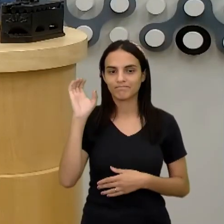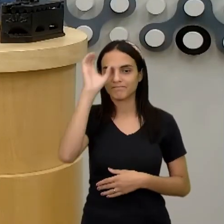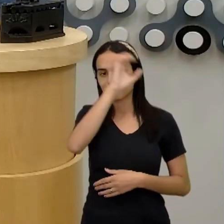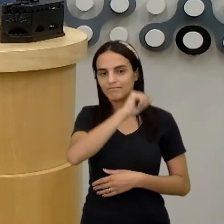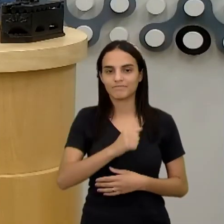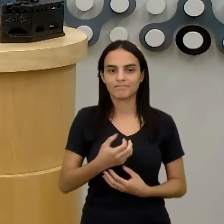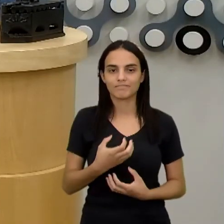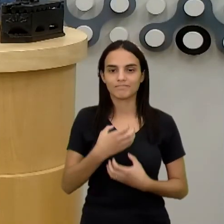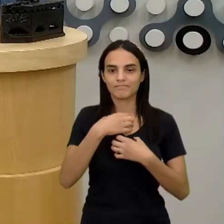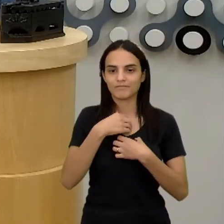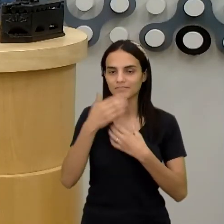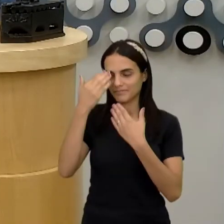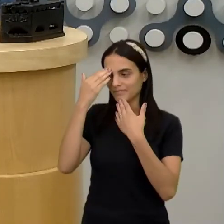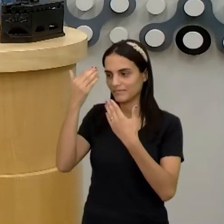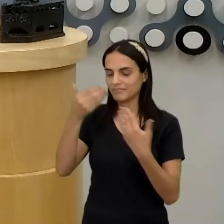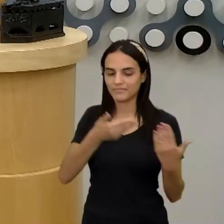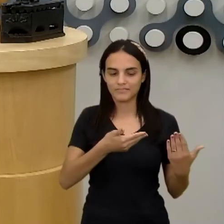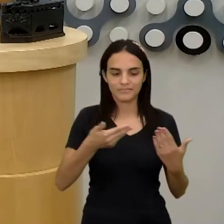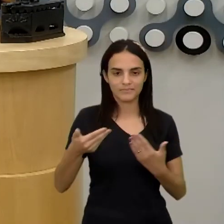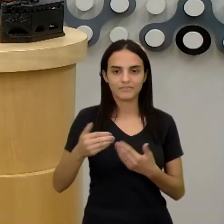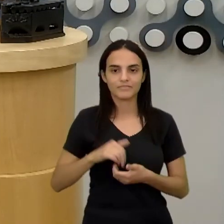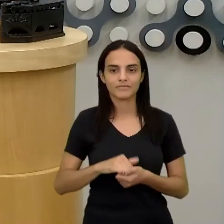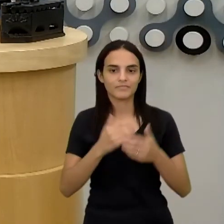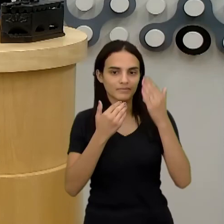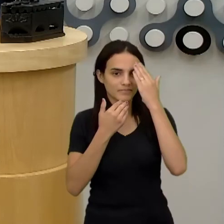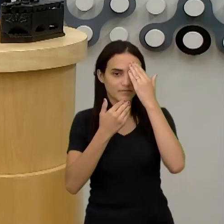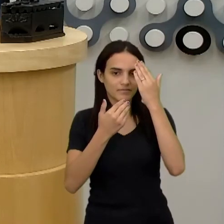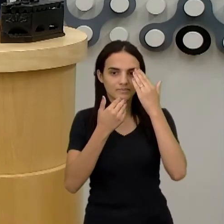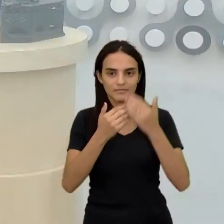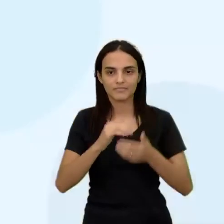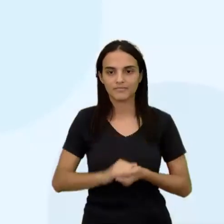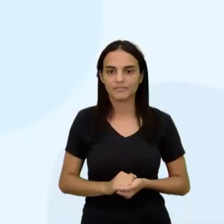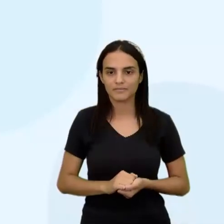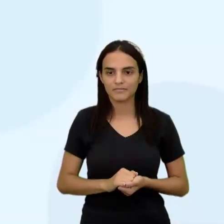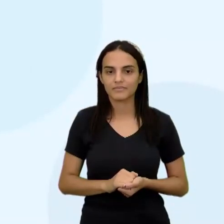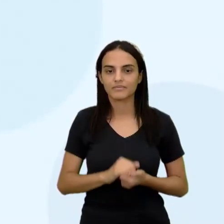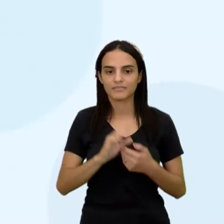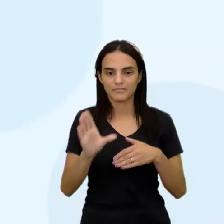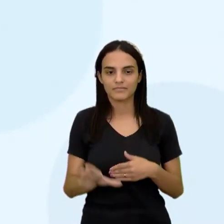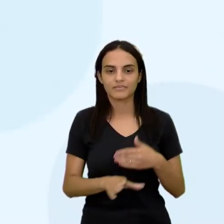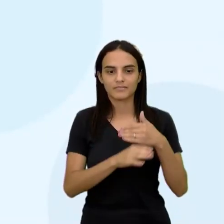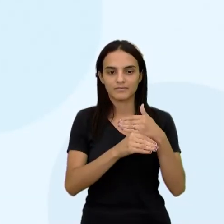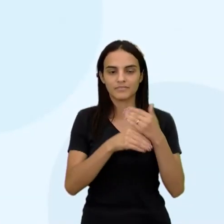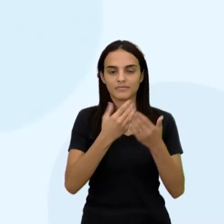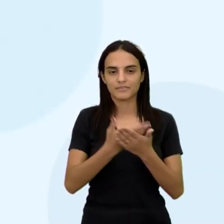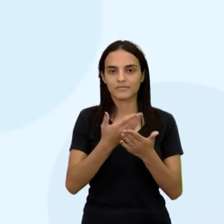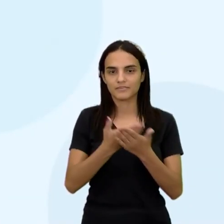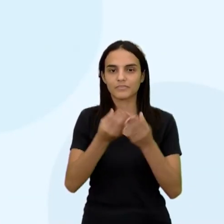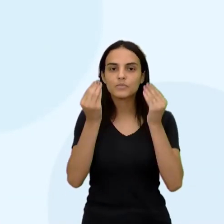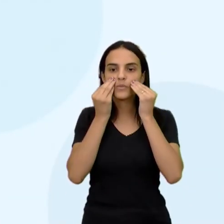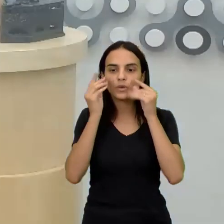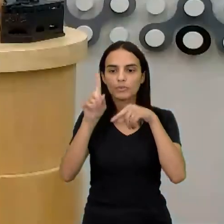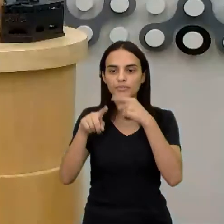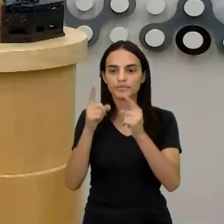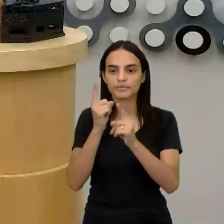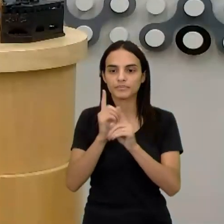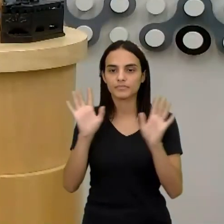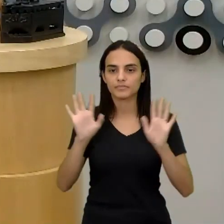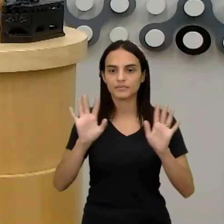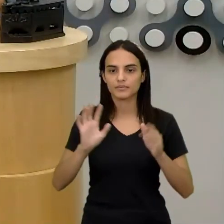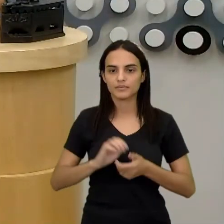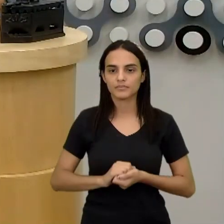semântica. Muito obrigada por ter me convidado. Imagina, eu que agradeço. Acrescentou muito aí na nossa aula. Então, beijos, até a próxima.